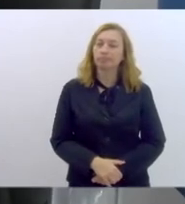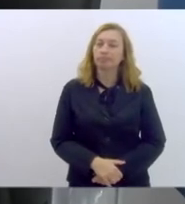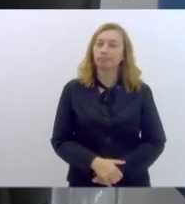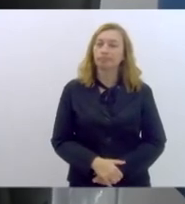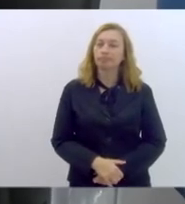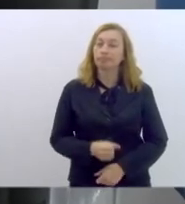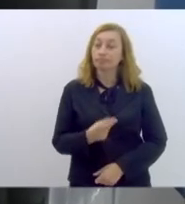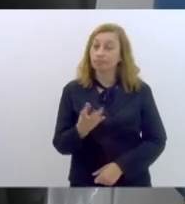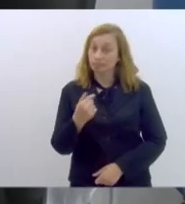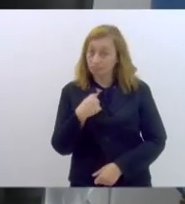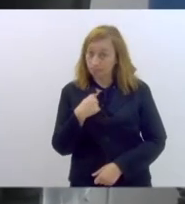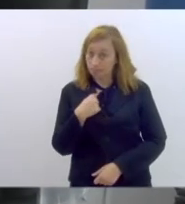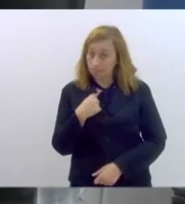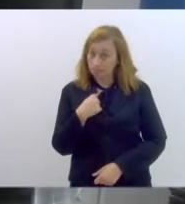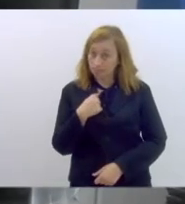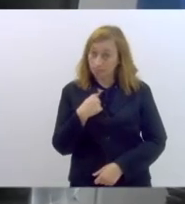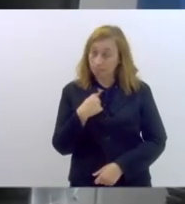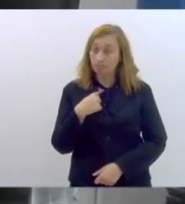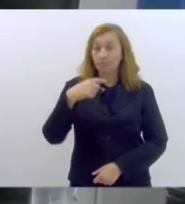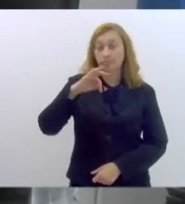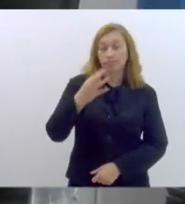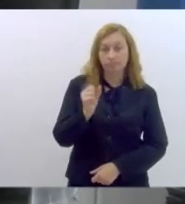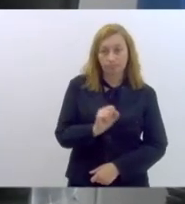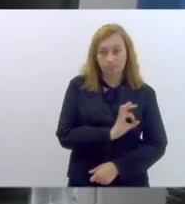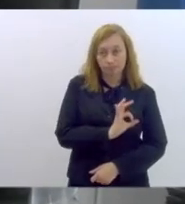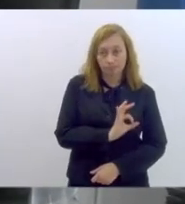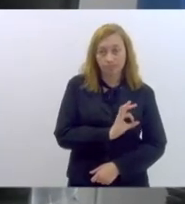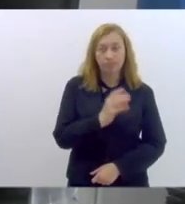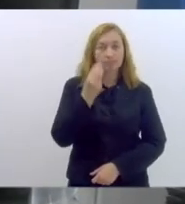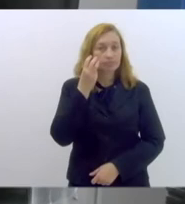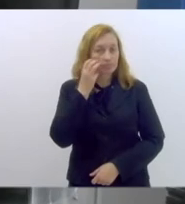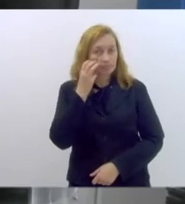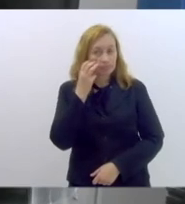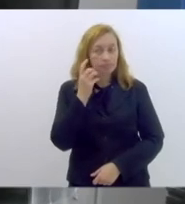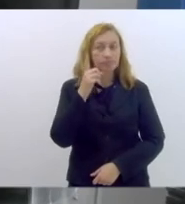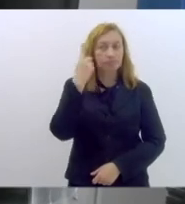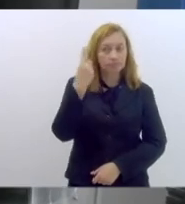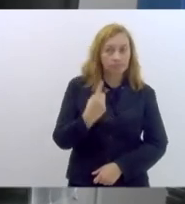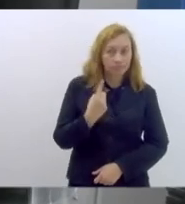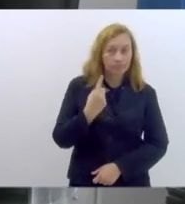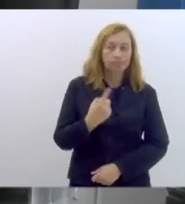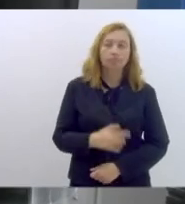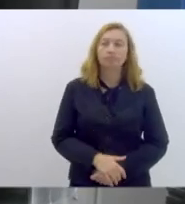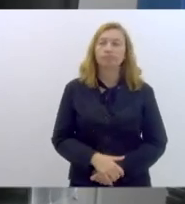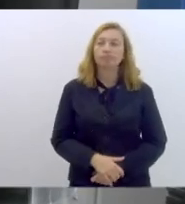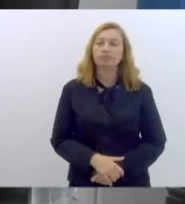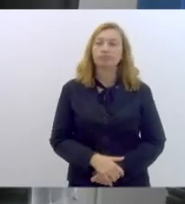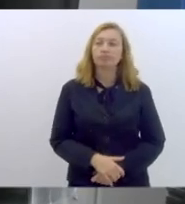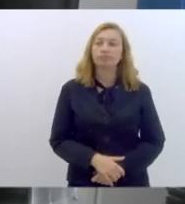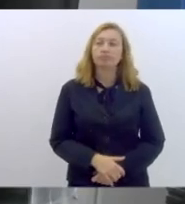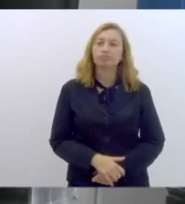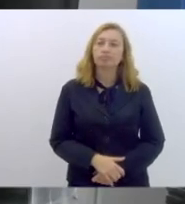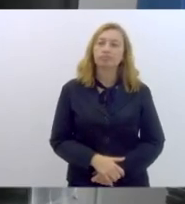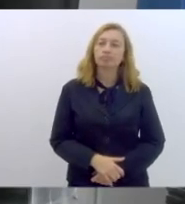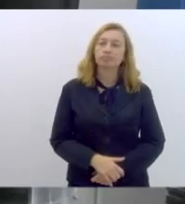quanto eu, quanto a Marta Rocha, quanto o Valdec, quanto a Dani, enfim, quanto